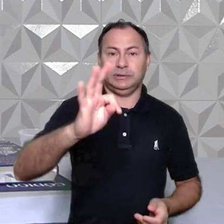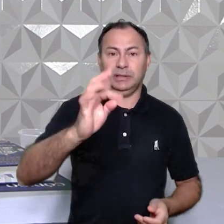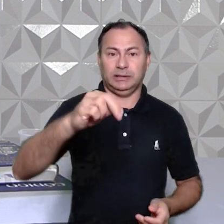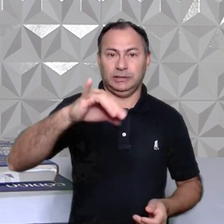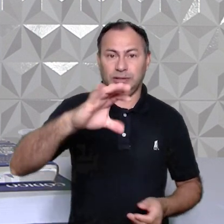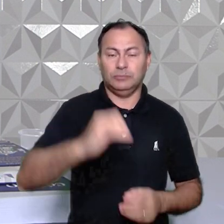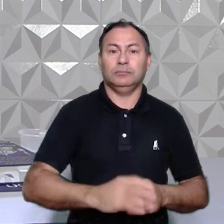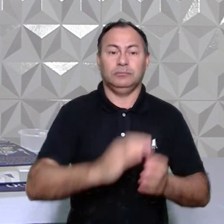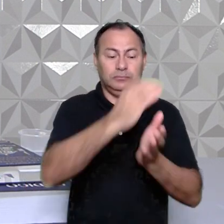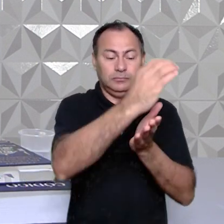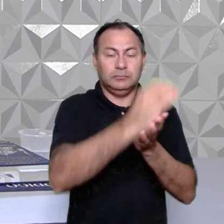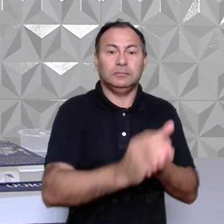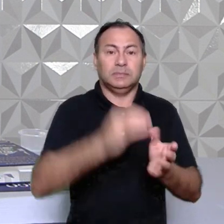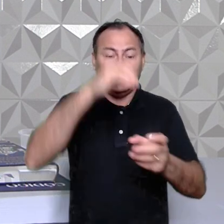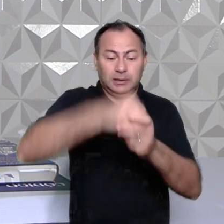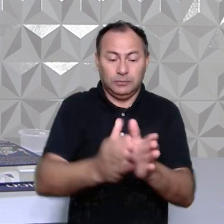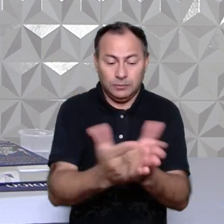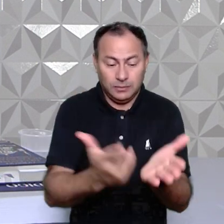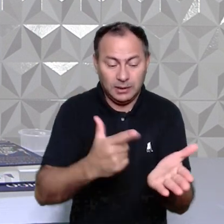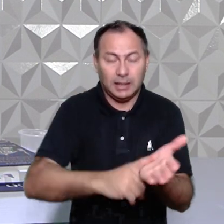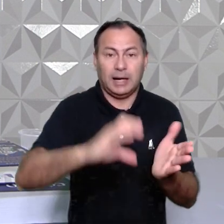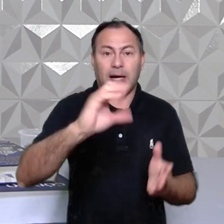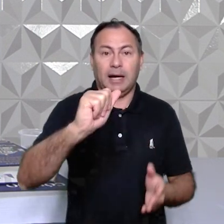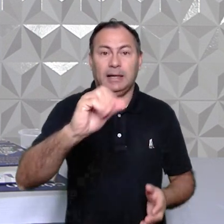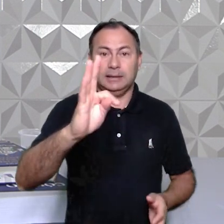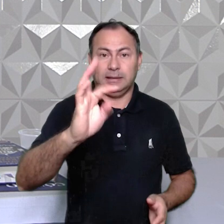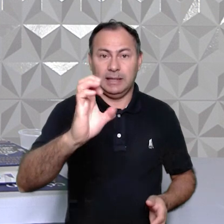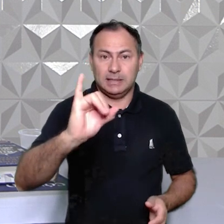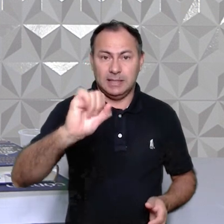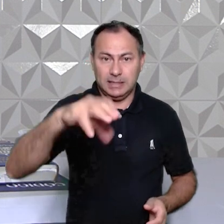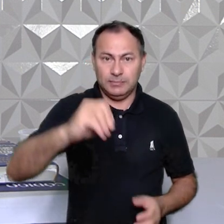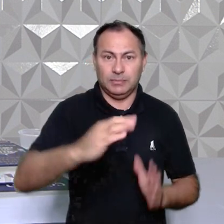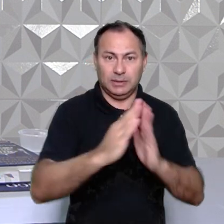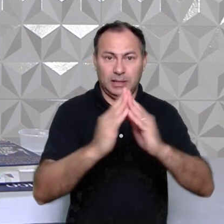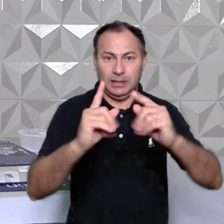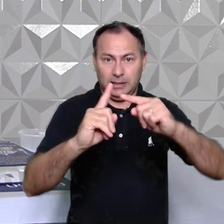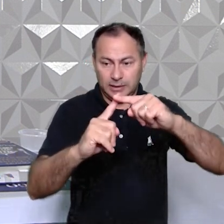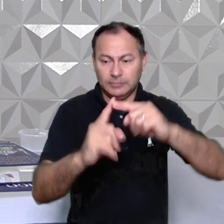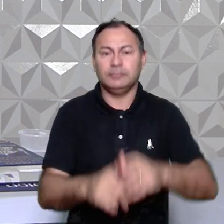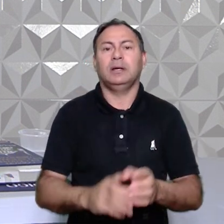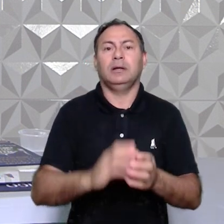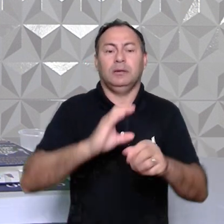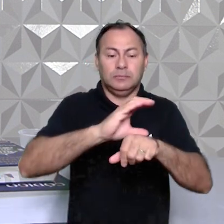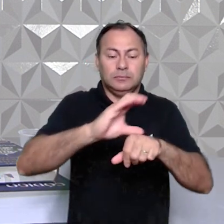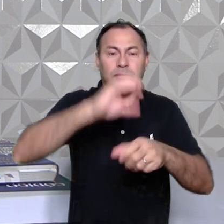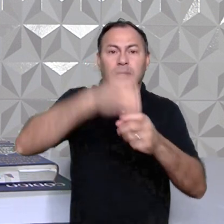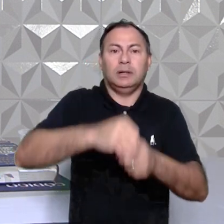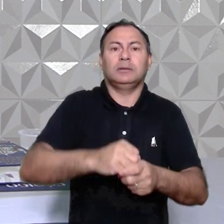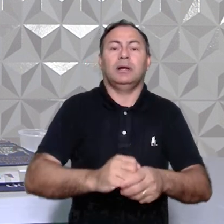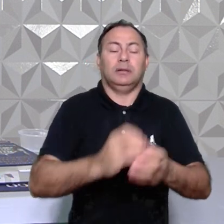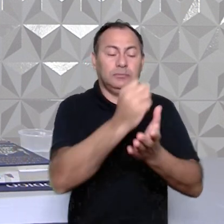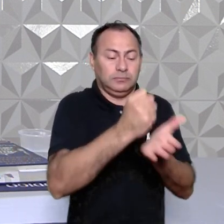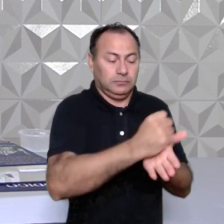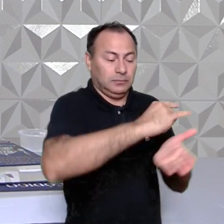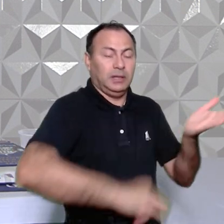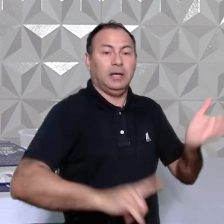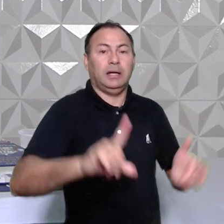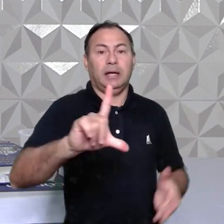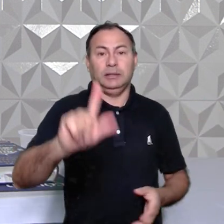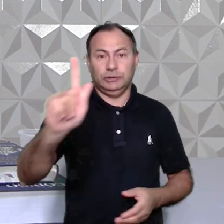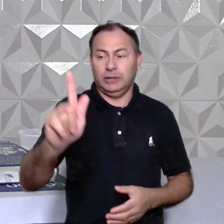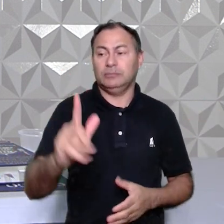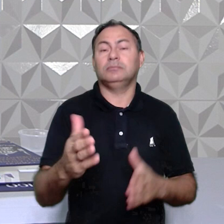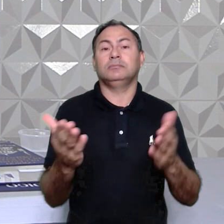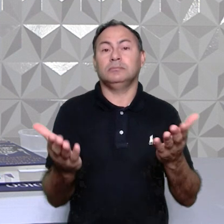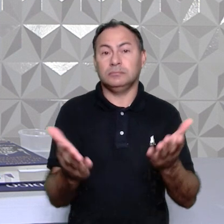no Catecismo da Igreja, está na Constituição Apostólica Lumen Gentium, né?